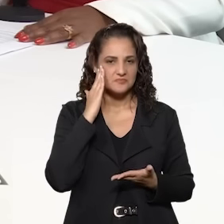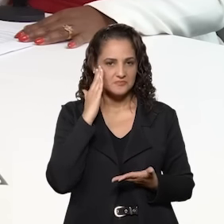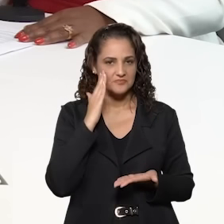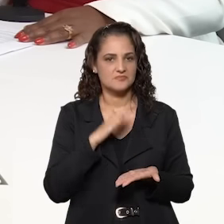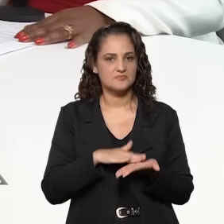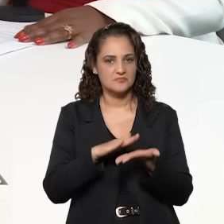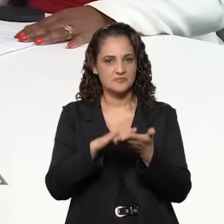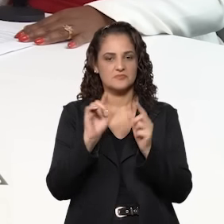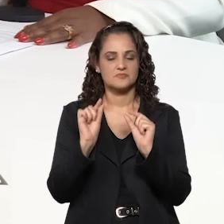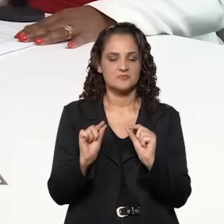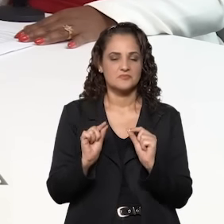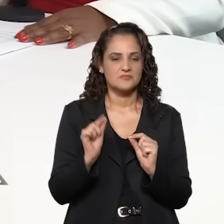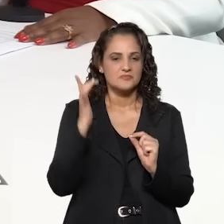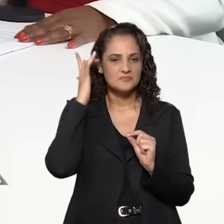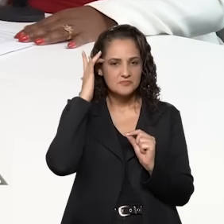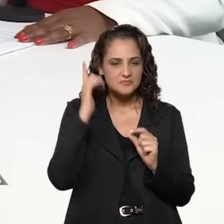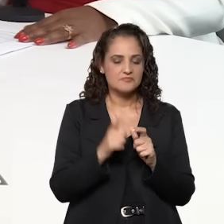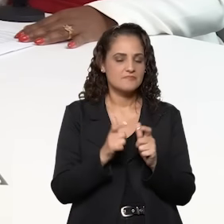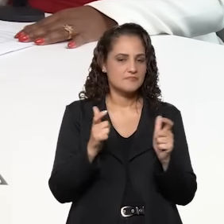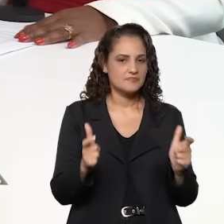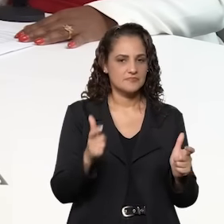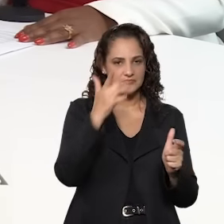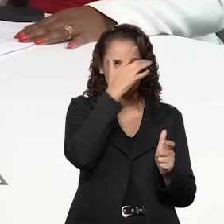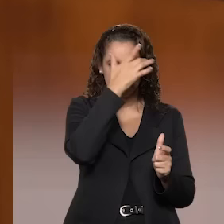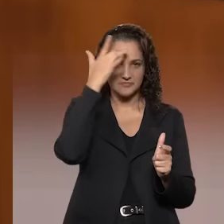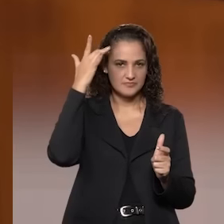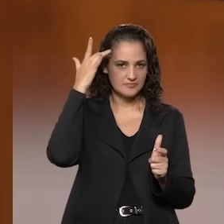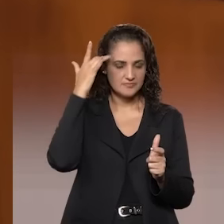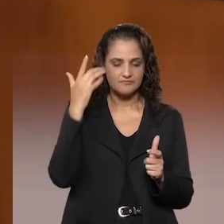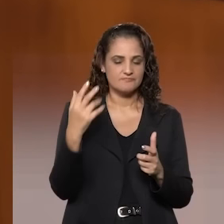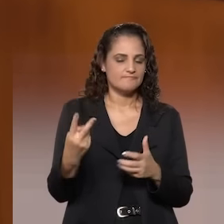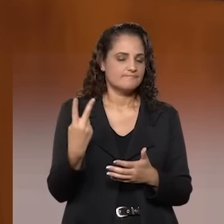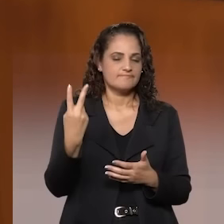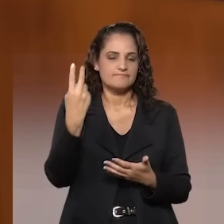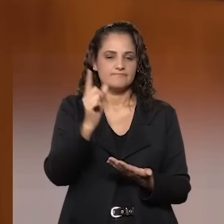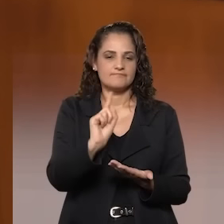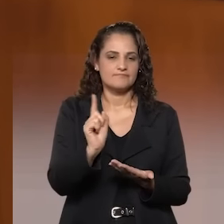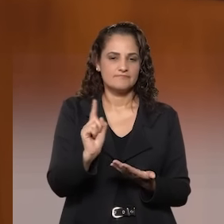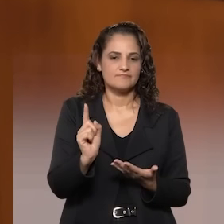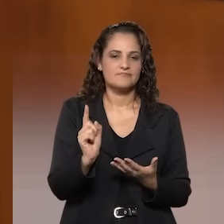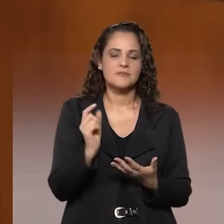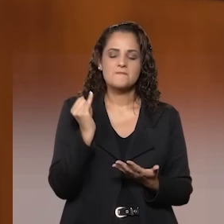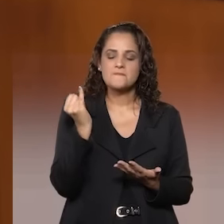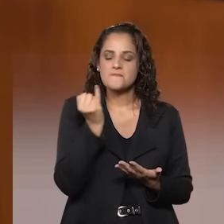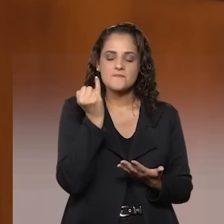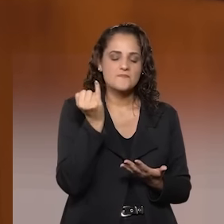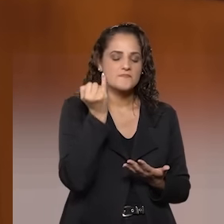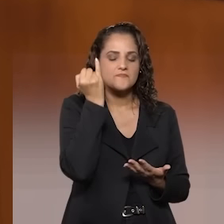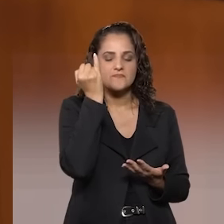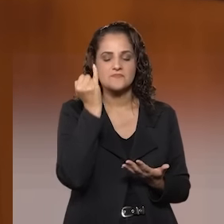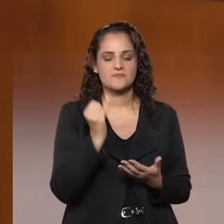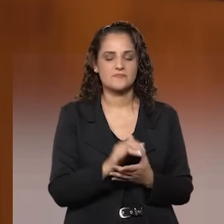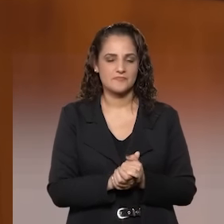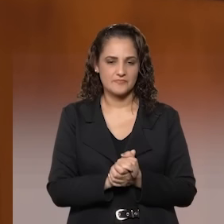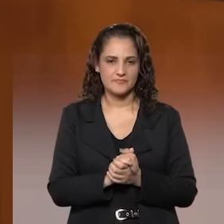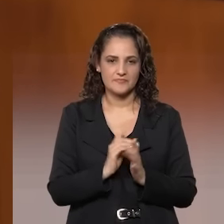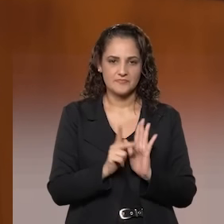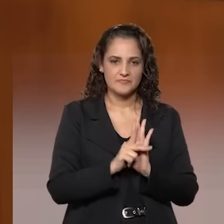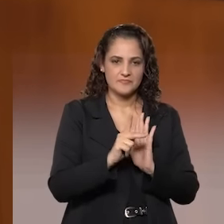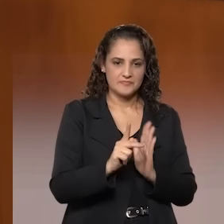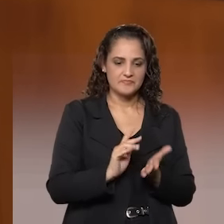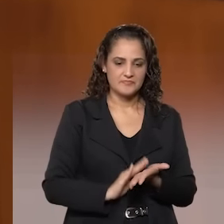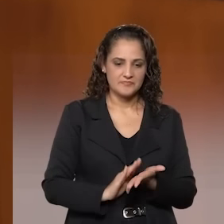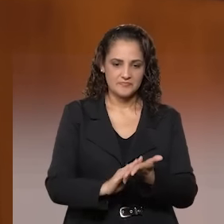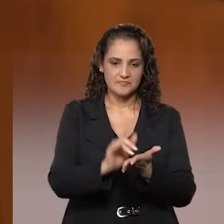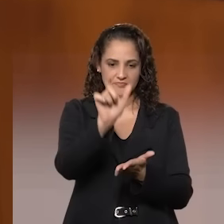reconhecimento que eu acho que muitas pessoas eh não valorizam o quanto é importante para quem